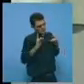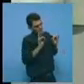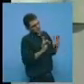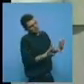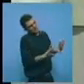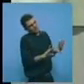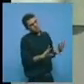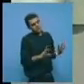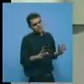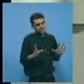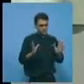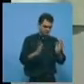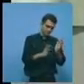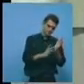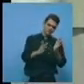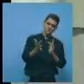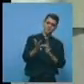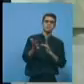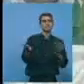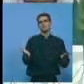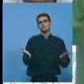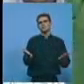Hoje eu não quero deixar passar,